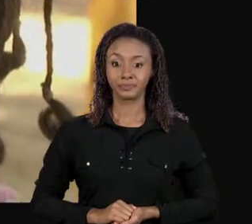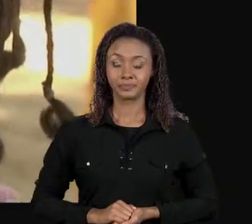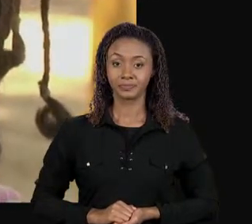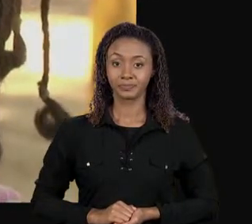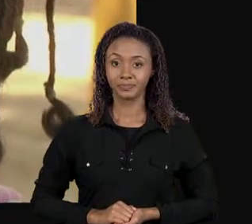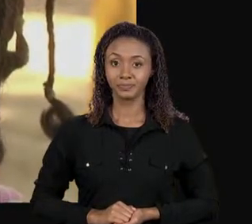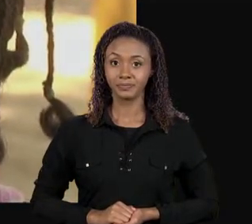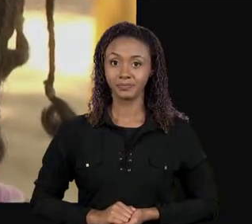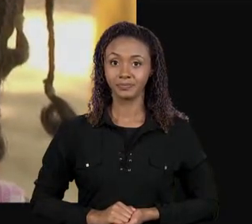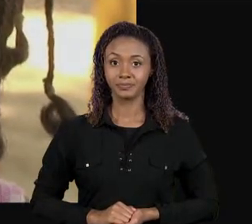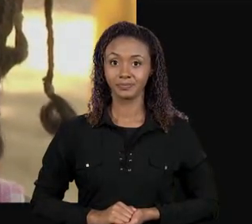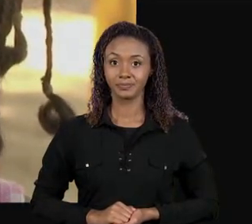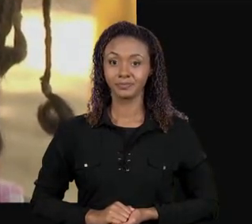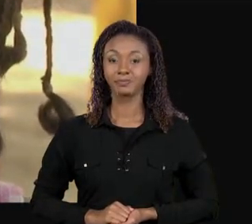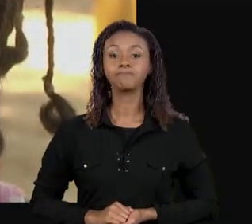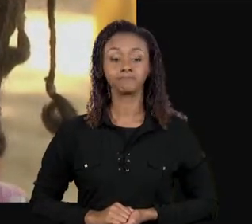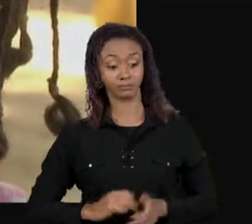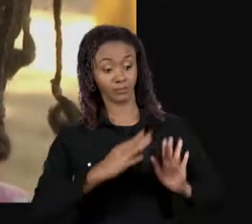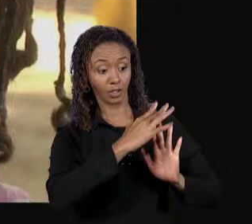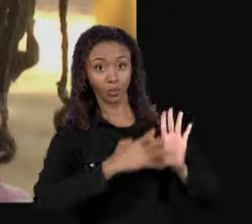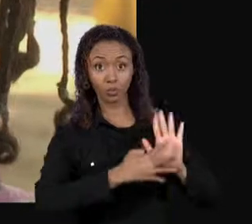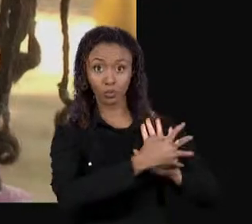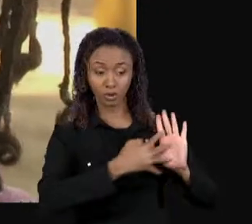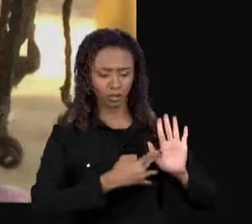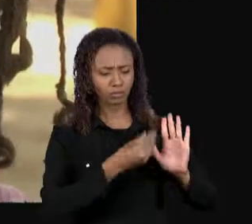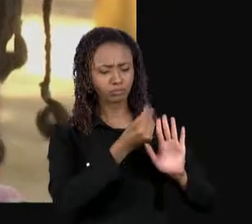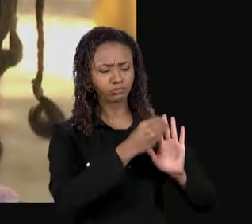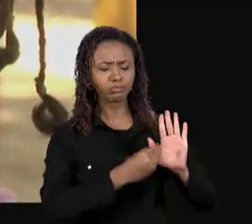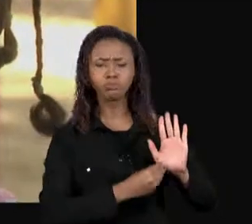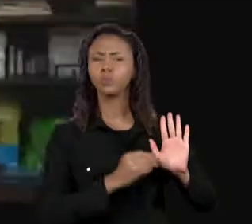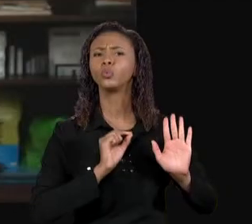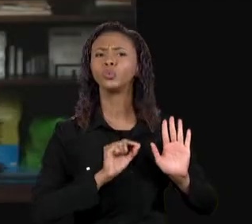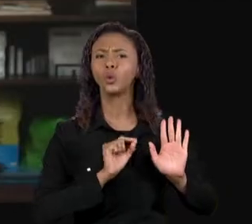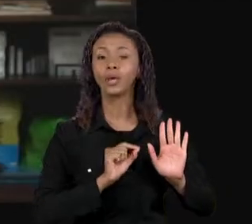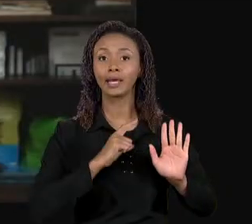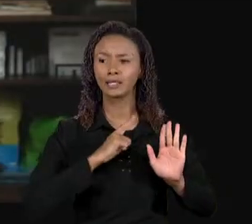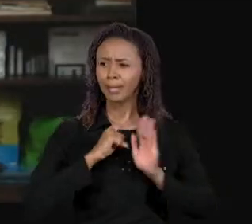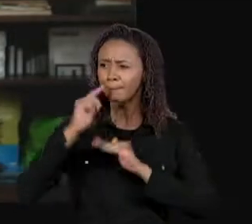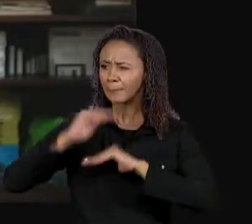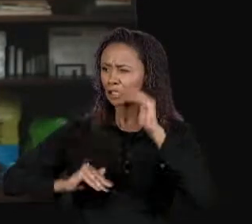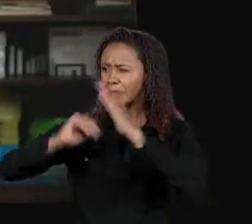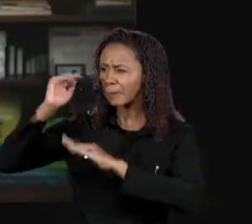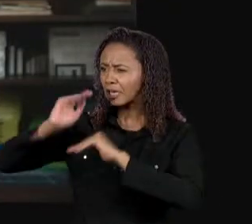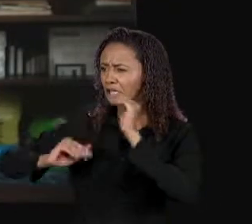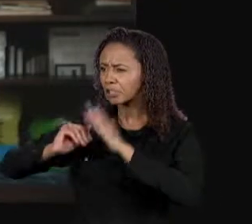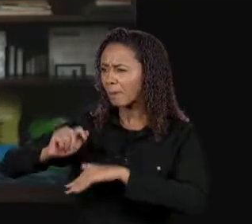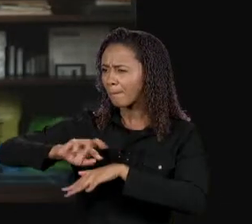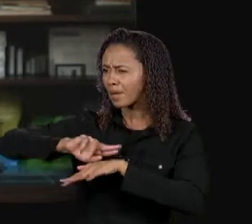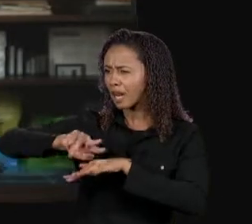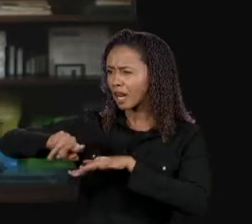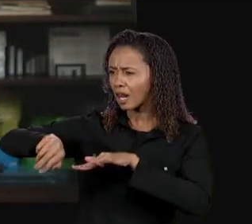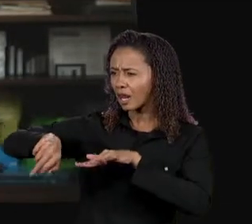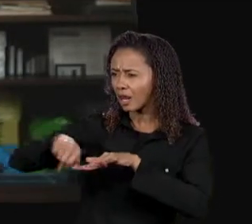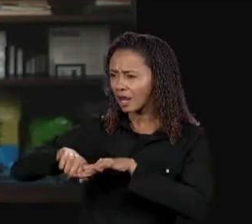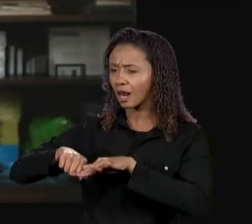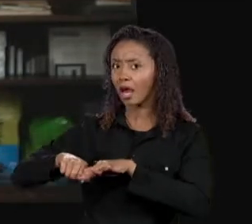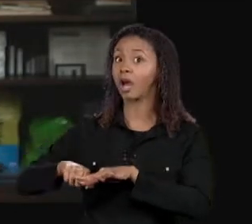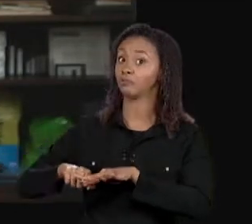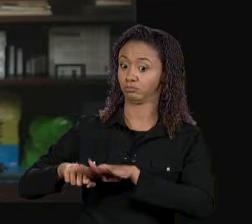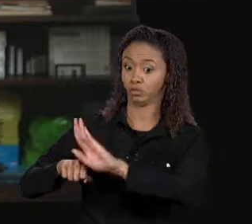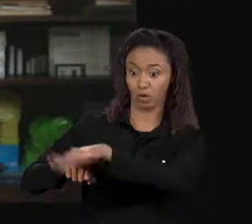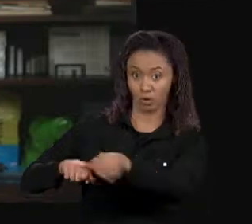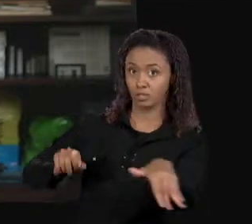Organização das diretrizes. O currículo ele é um conjunto de práticas que nós vivemos junto com as